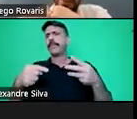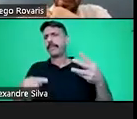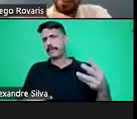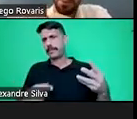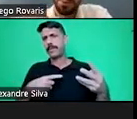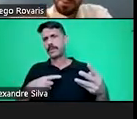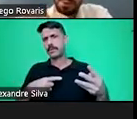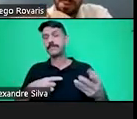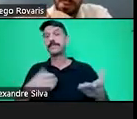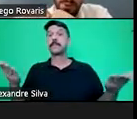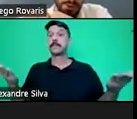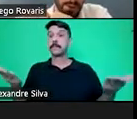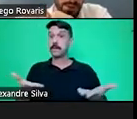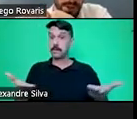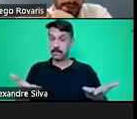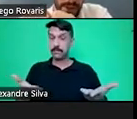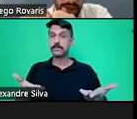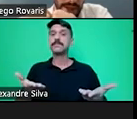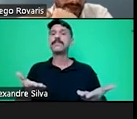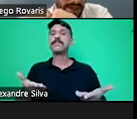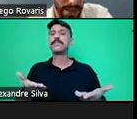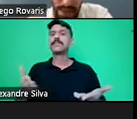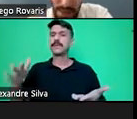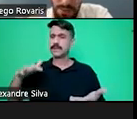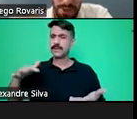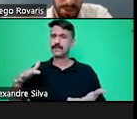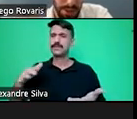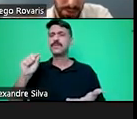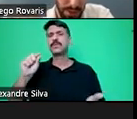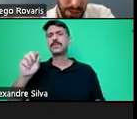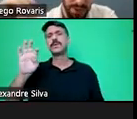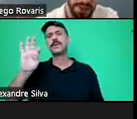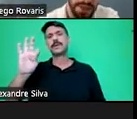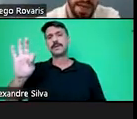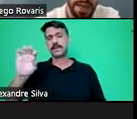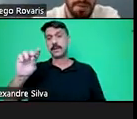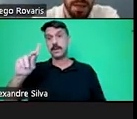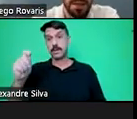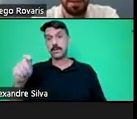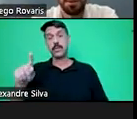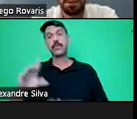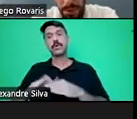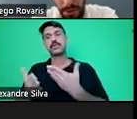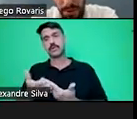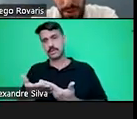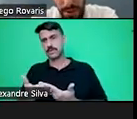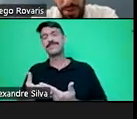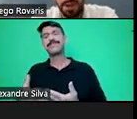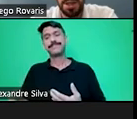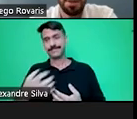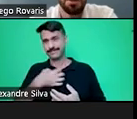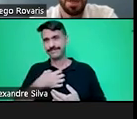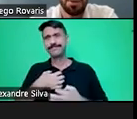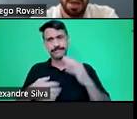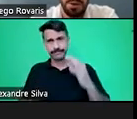brasa pro nosso lado aqui, que é TDAH e rendimento educacional, né? TDAH impacta